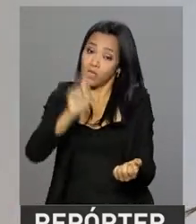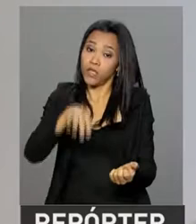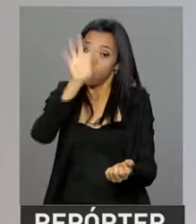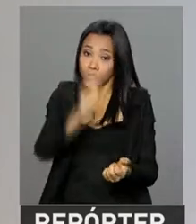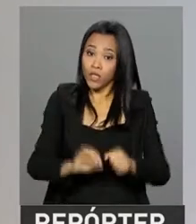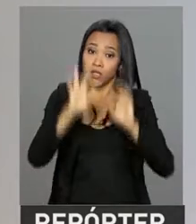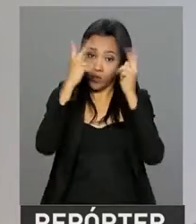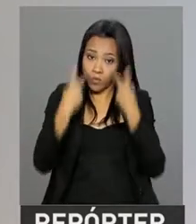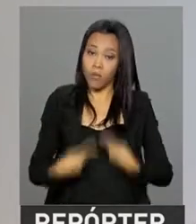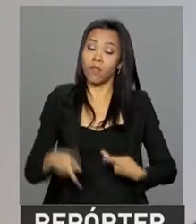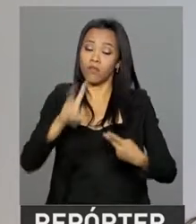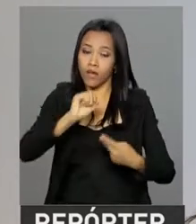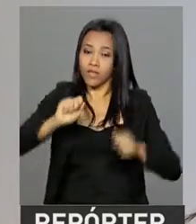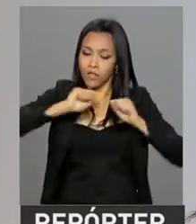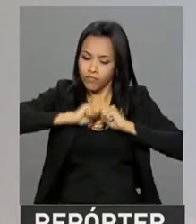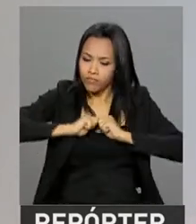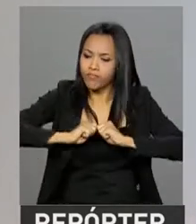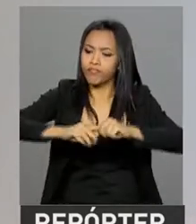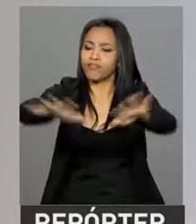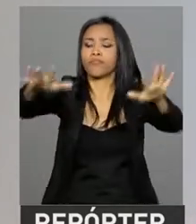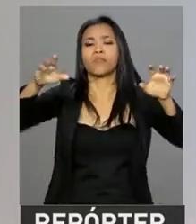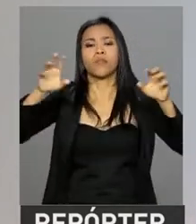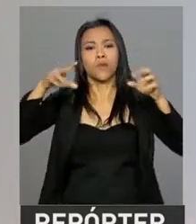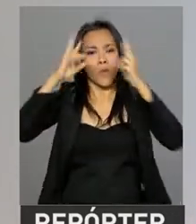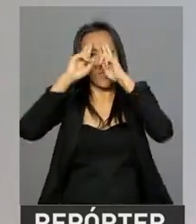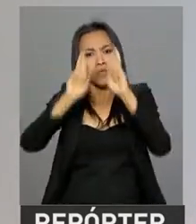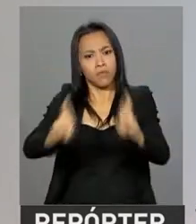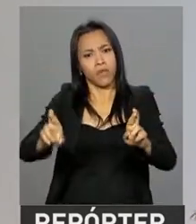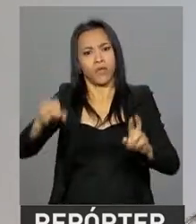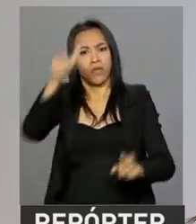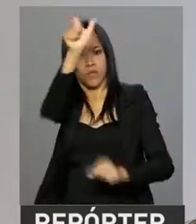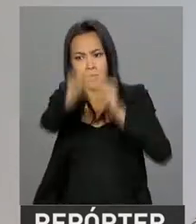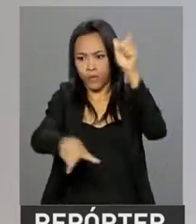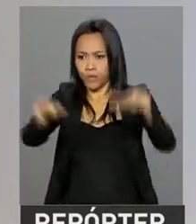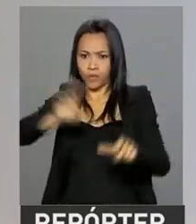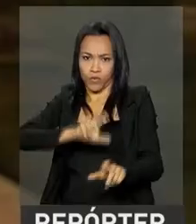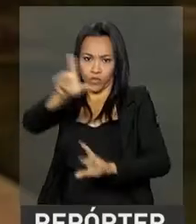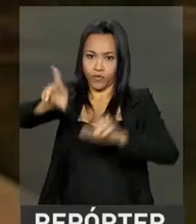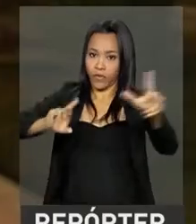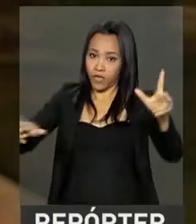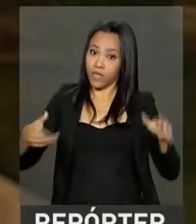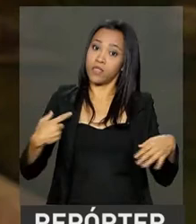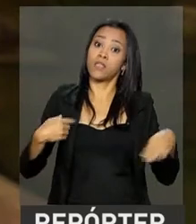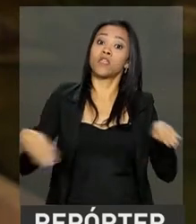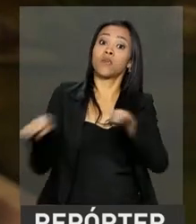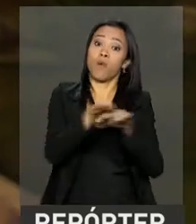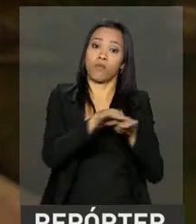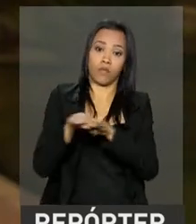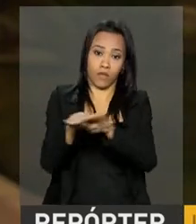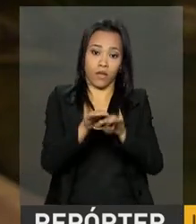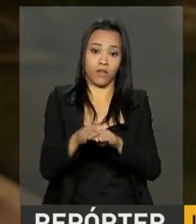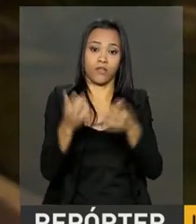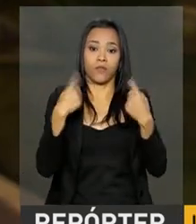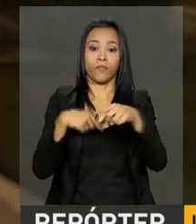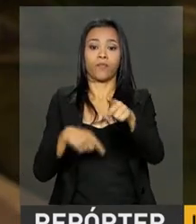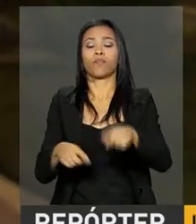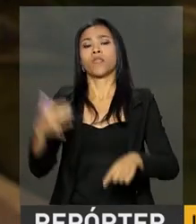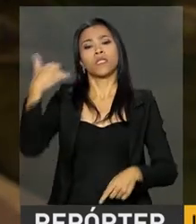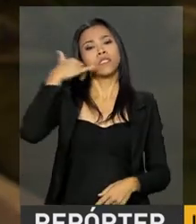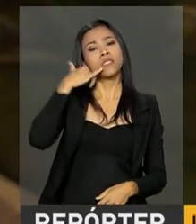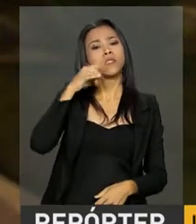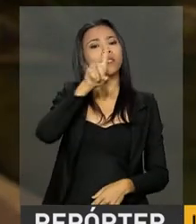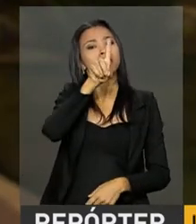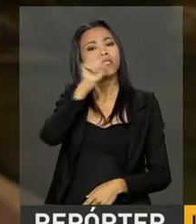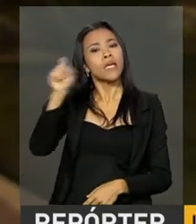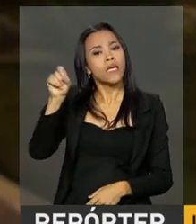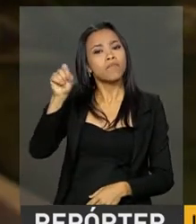ser disseminados, como também o respeito às diferenças e a promoção da igualdade. Em 2016, o Disque 100, canal